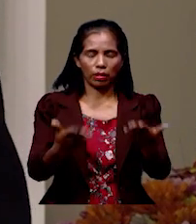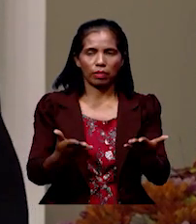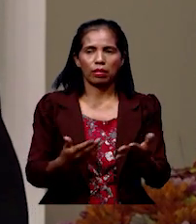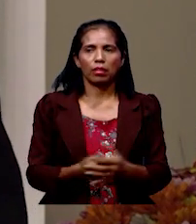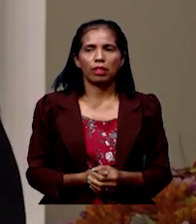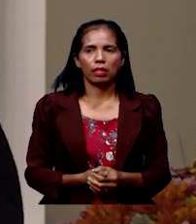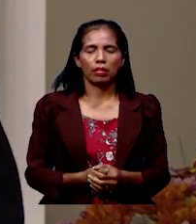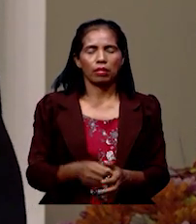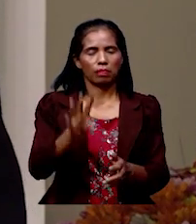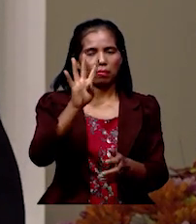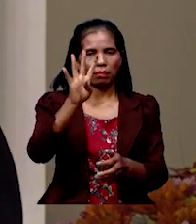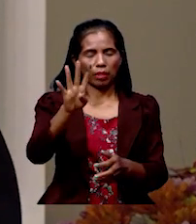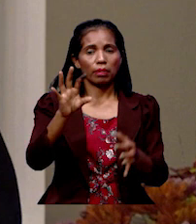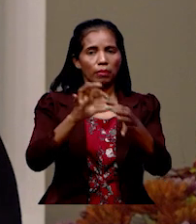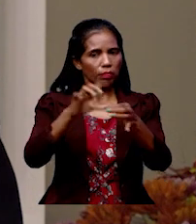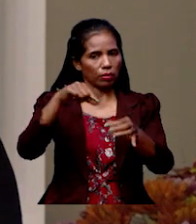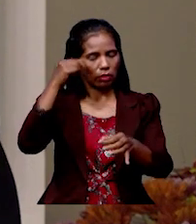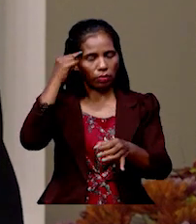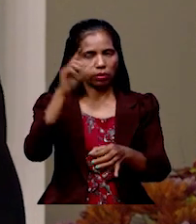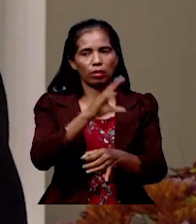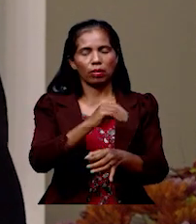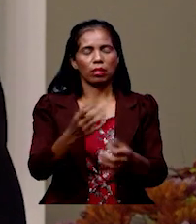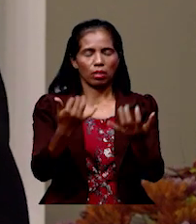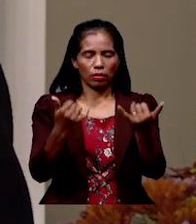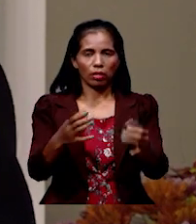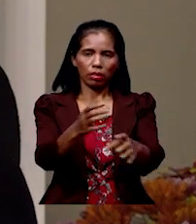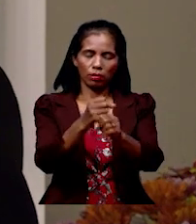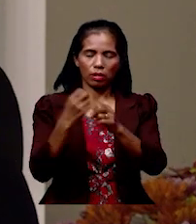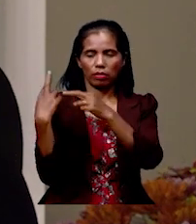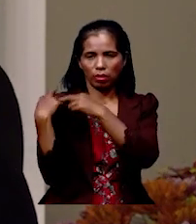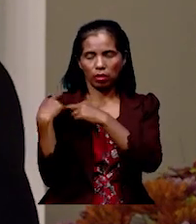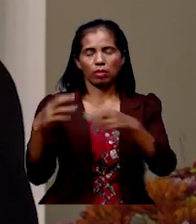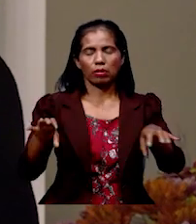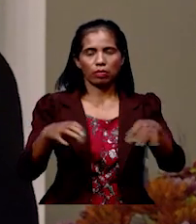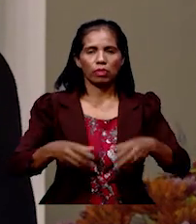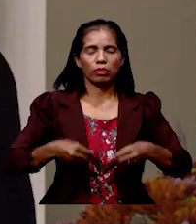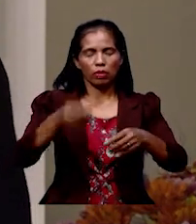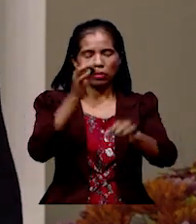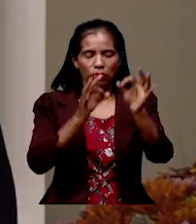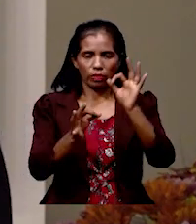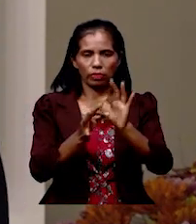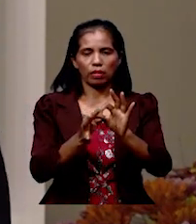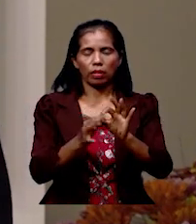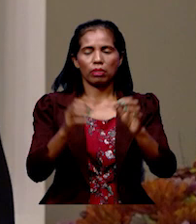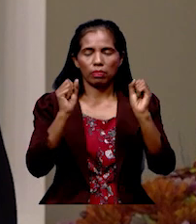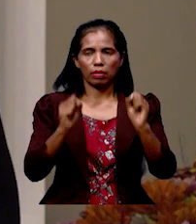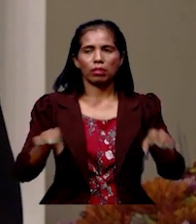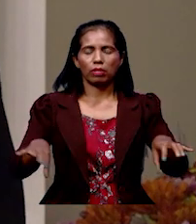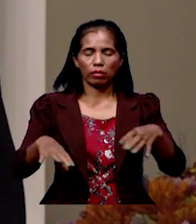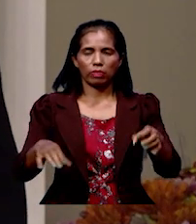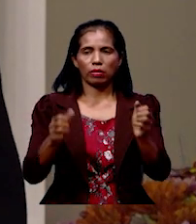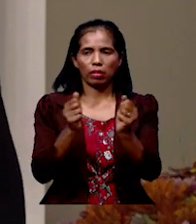aos 4 membros do governo que hoje tomam posse, renovando a confiança depositada e fazendo